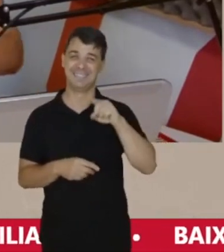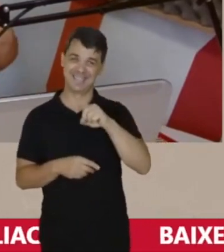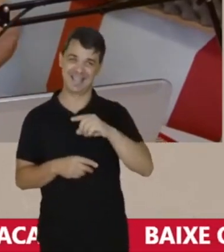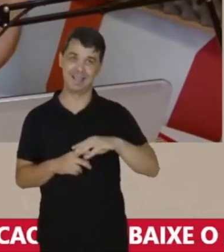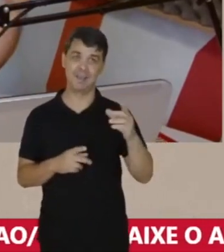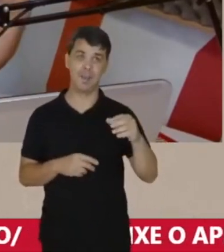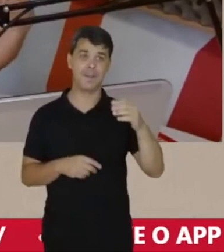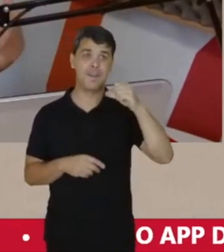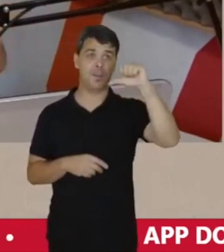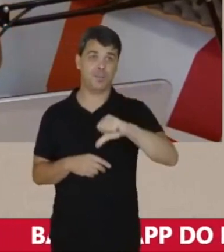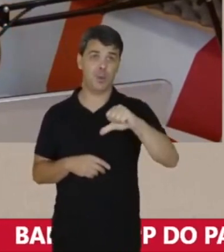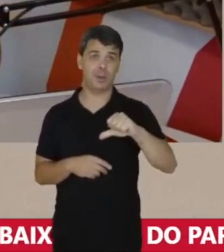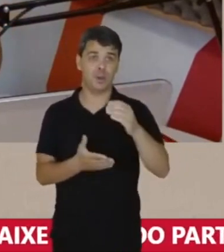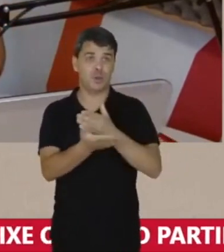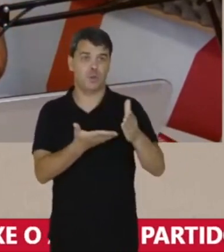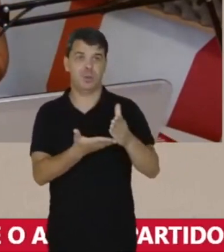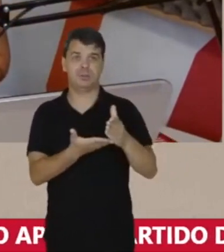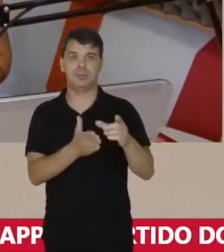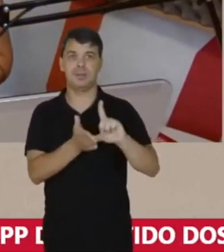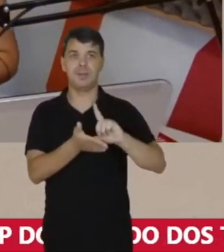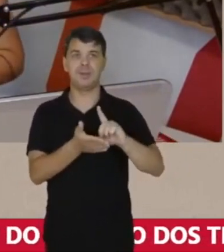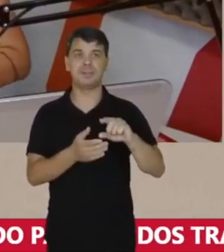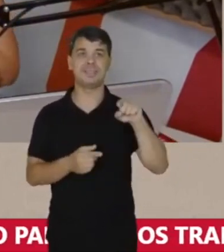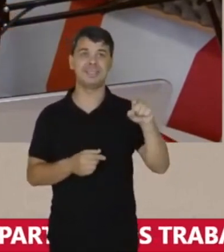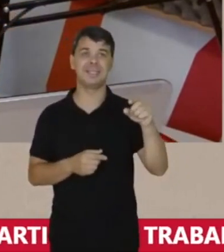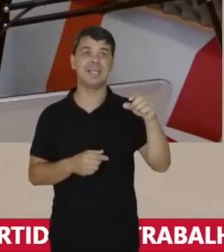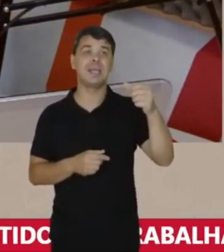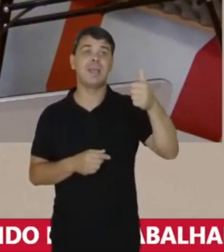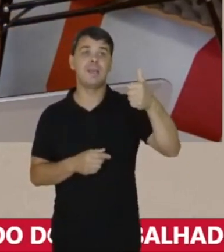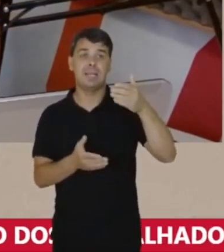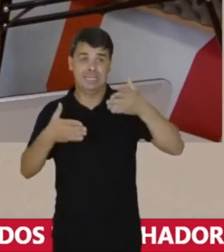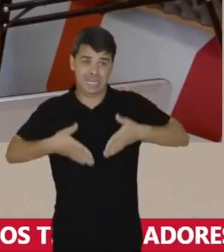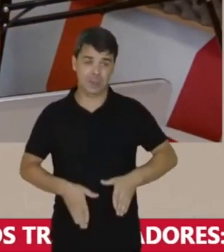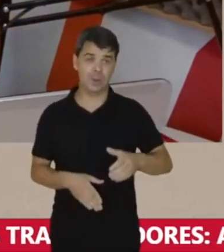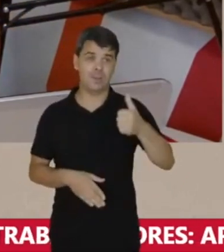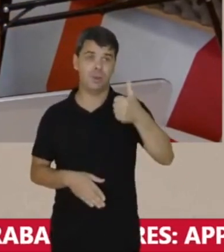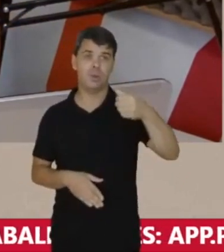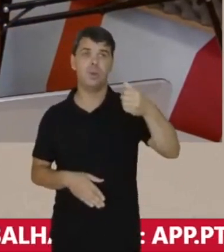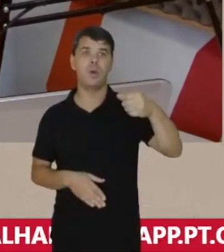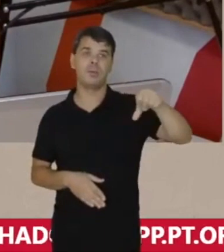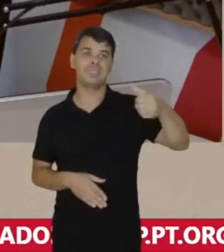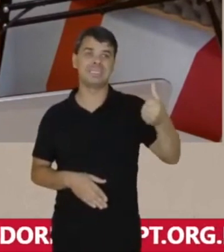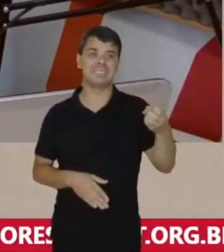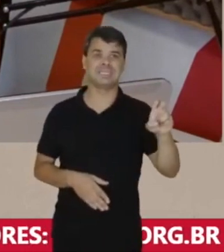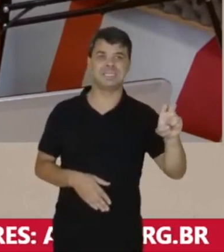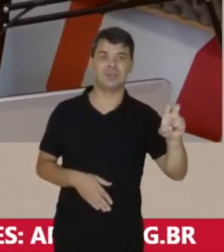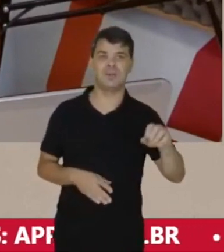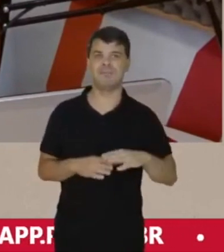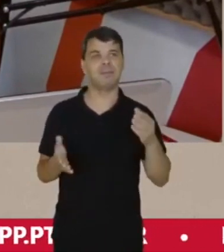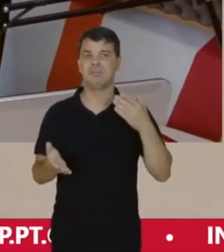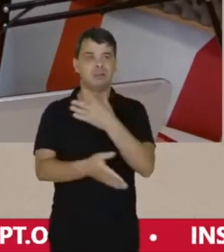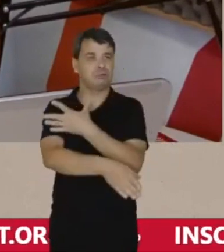E o pior é que eu já disse no comecinho que você nasceu em 65. Aí sim, o pessoal já fez as contas, já